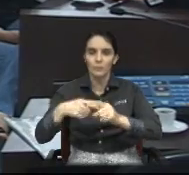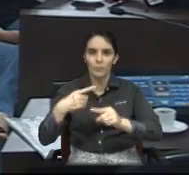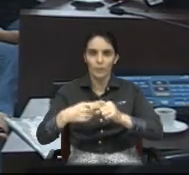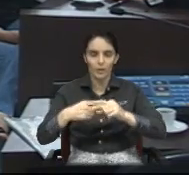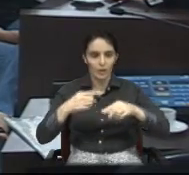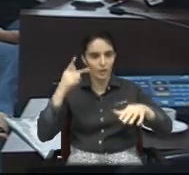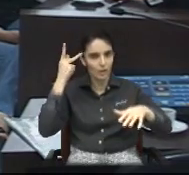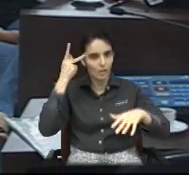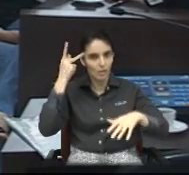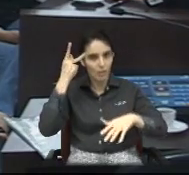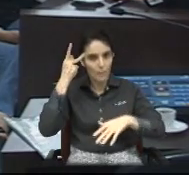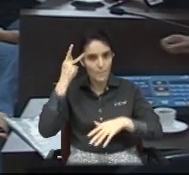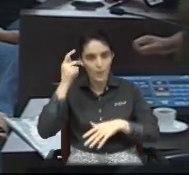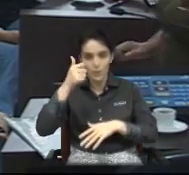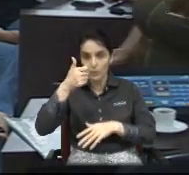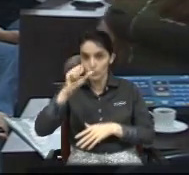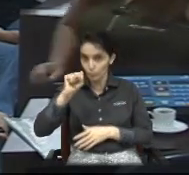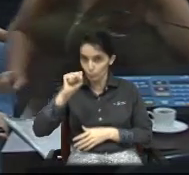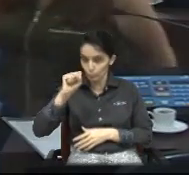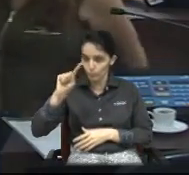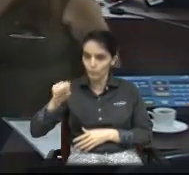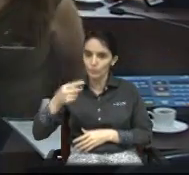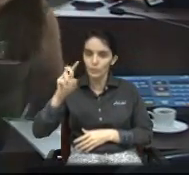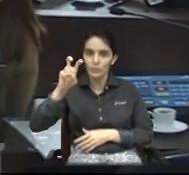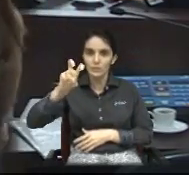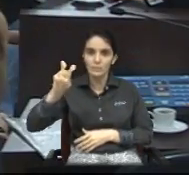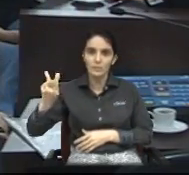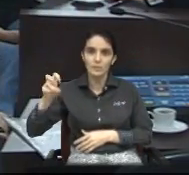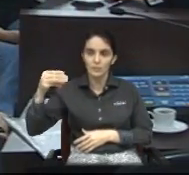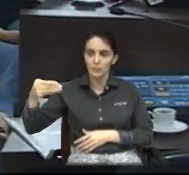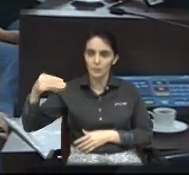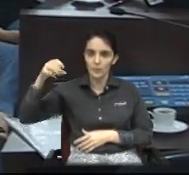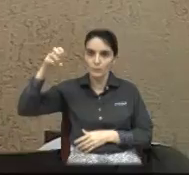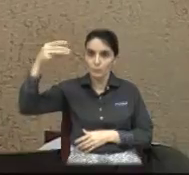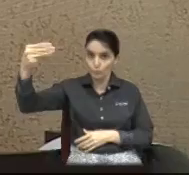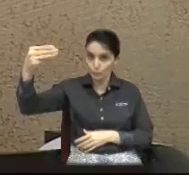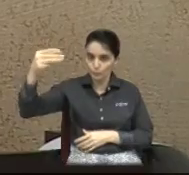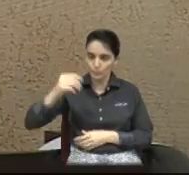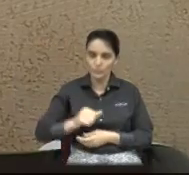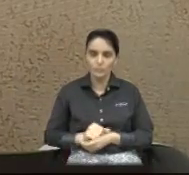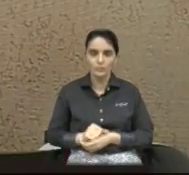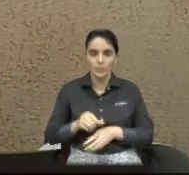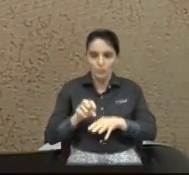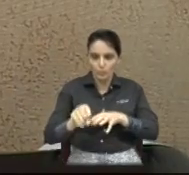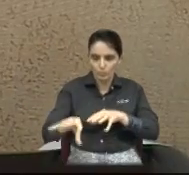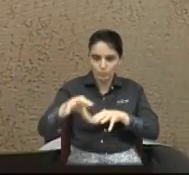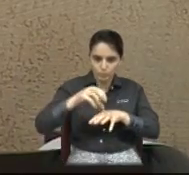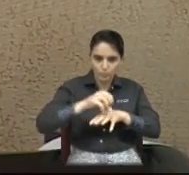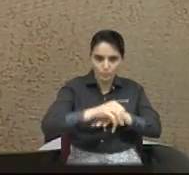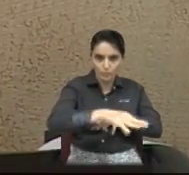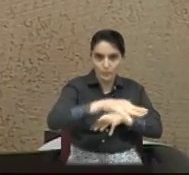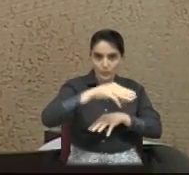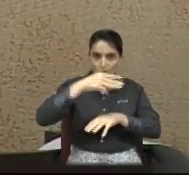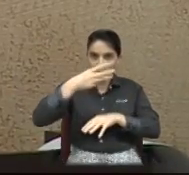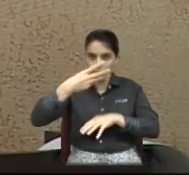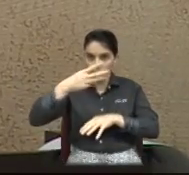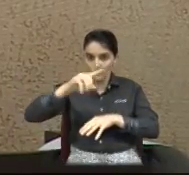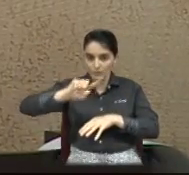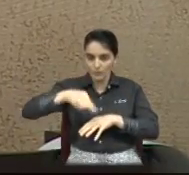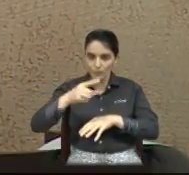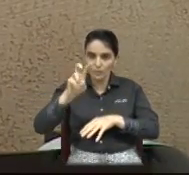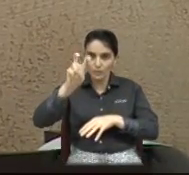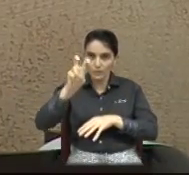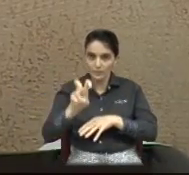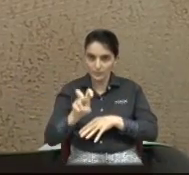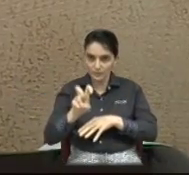São Paulo é de 18,55 metros cúbicos e que a vazão defluente é 3,50 metros